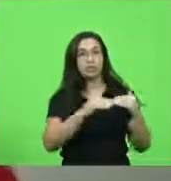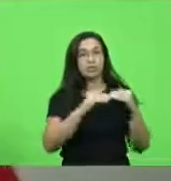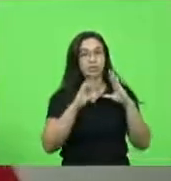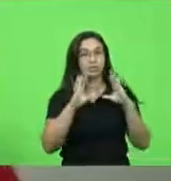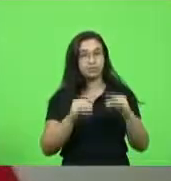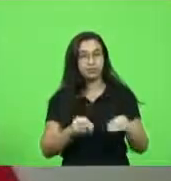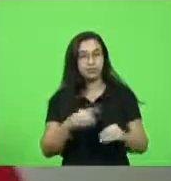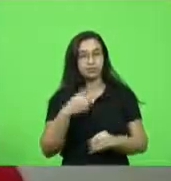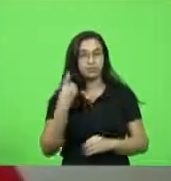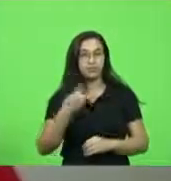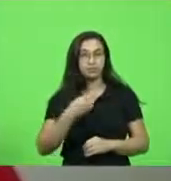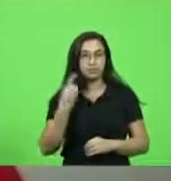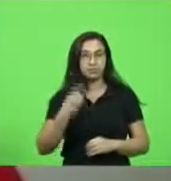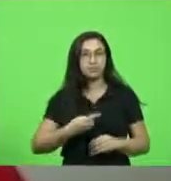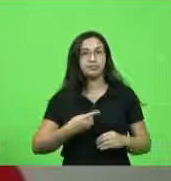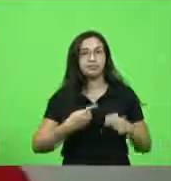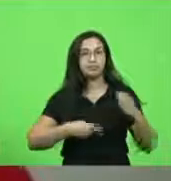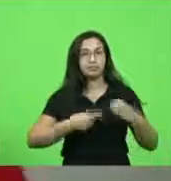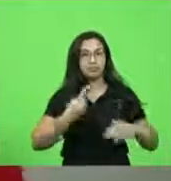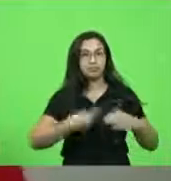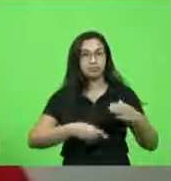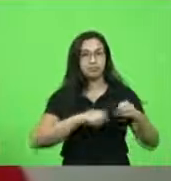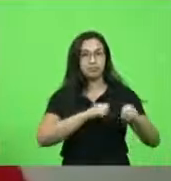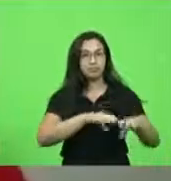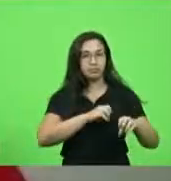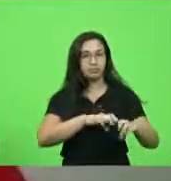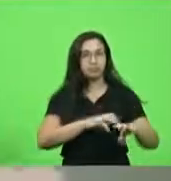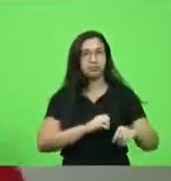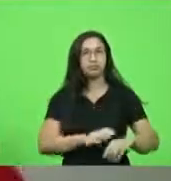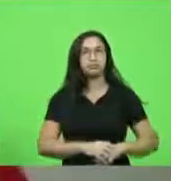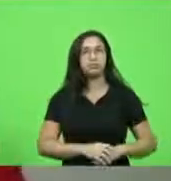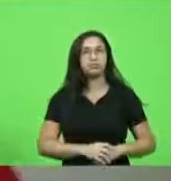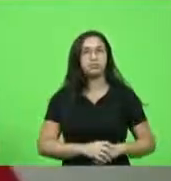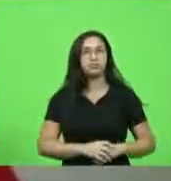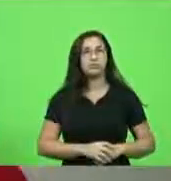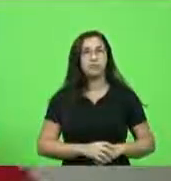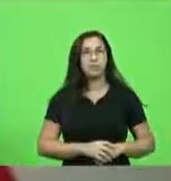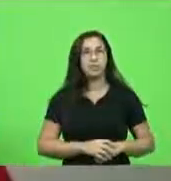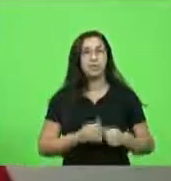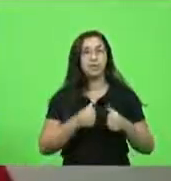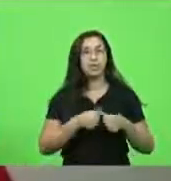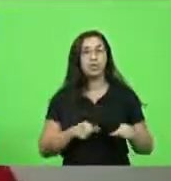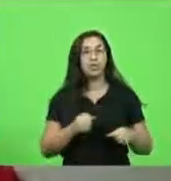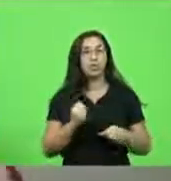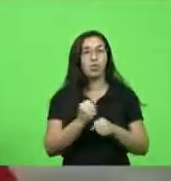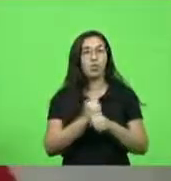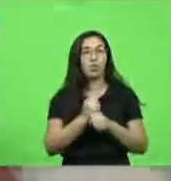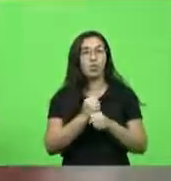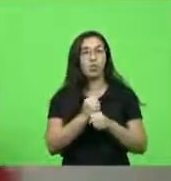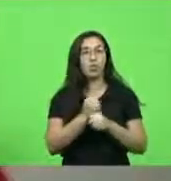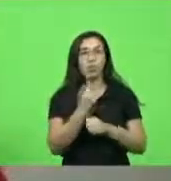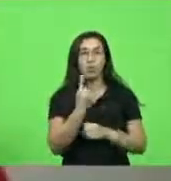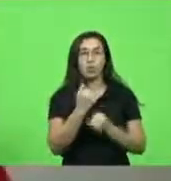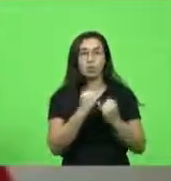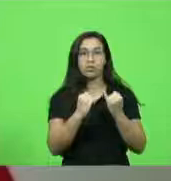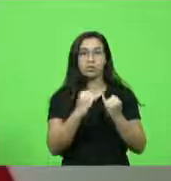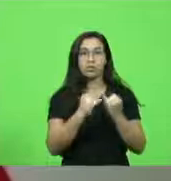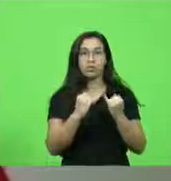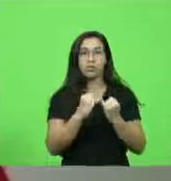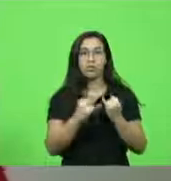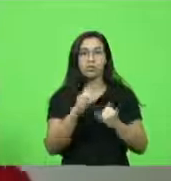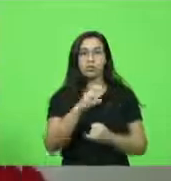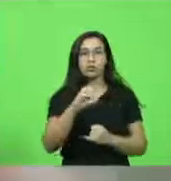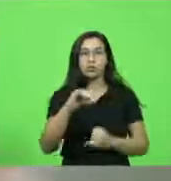todos os deputados da Comissão de Educação. Então, vejam bem, ficou um ano e meio na CCJ, ninguém entrou com pedido